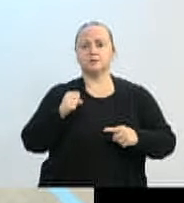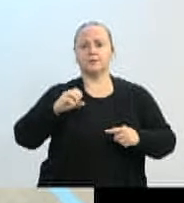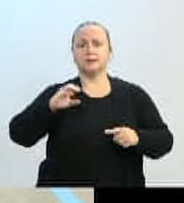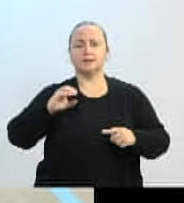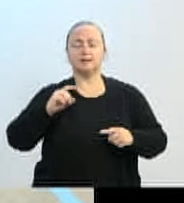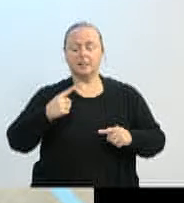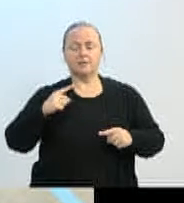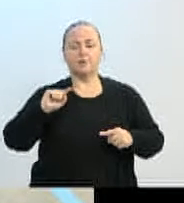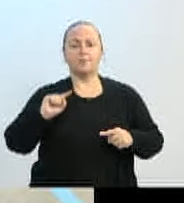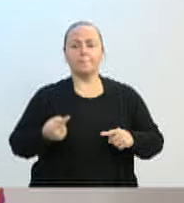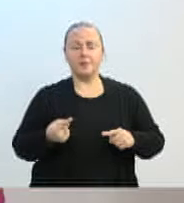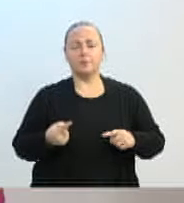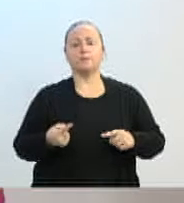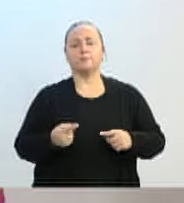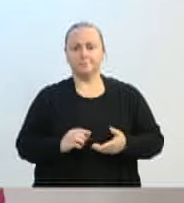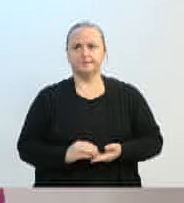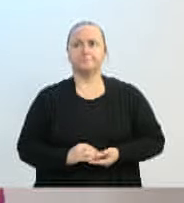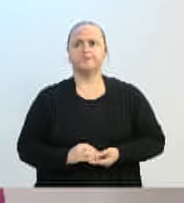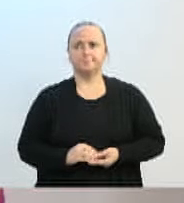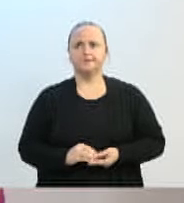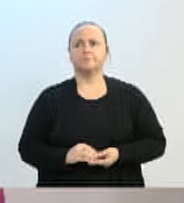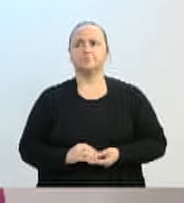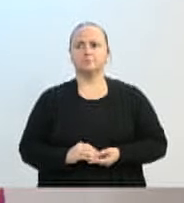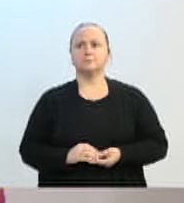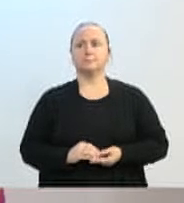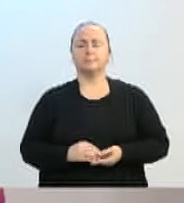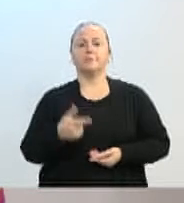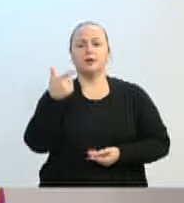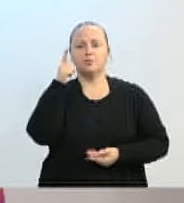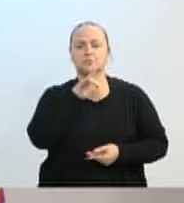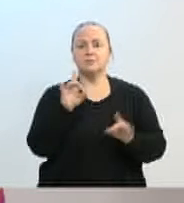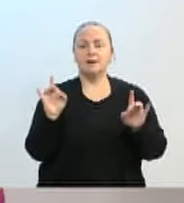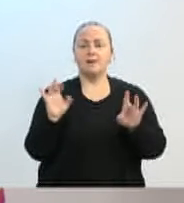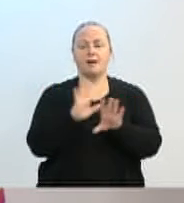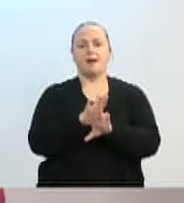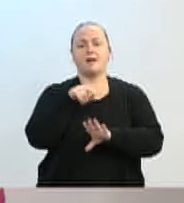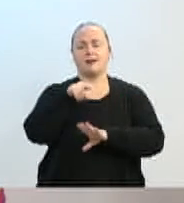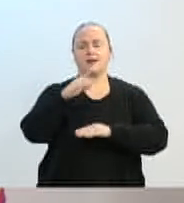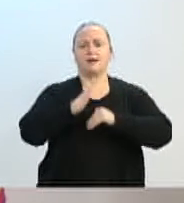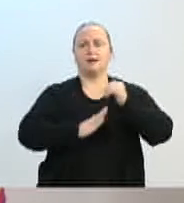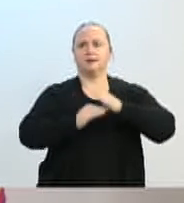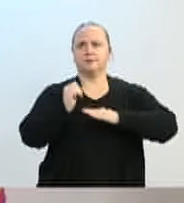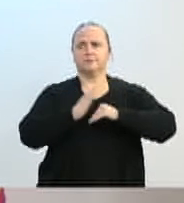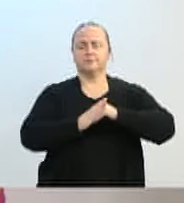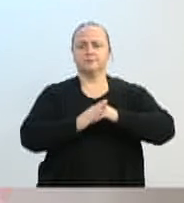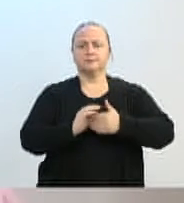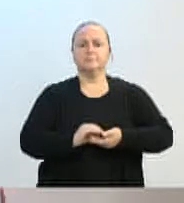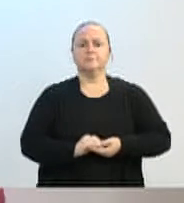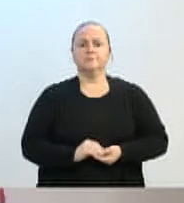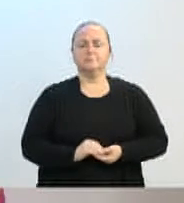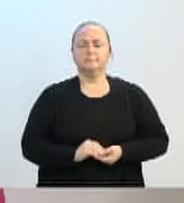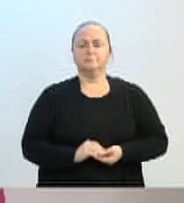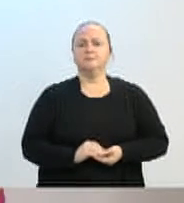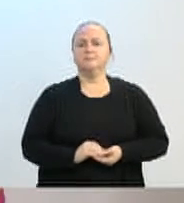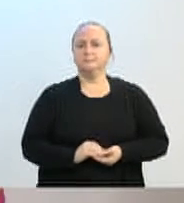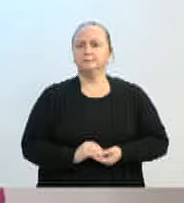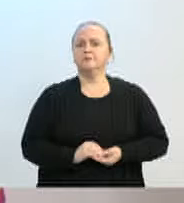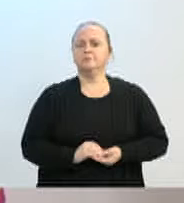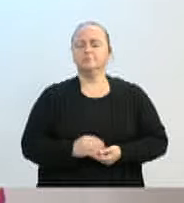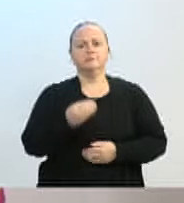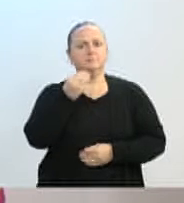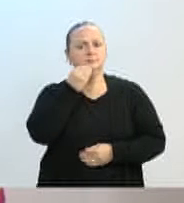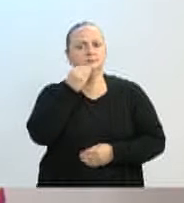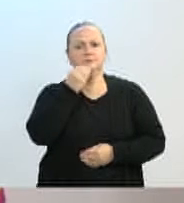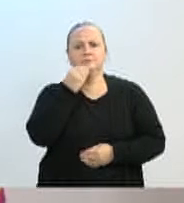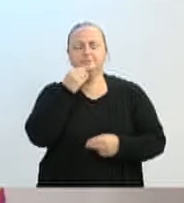R$381 mil para a conclusão dessa obra. Nós vamos, sem dúvida nenhuma, comemorar a